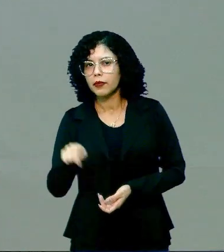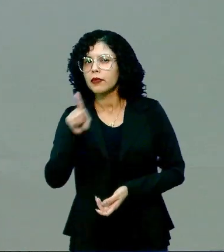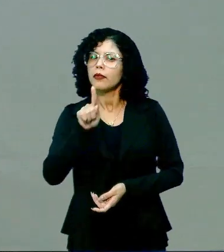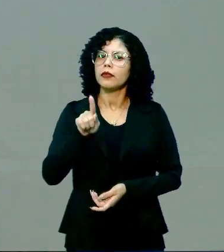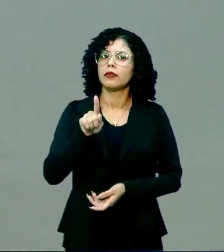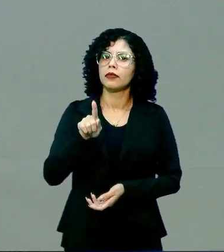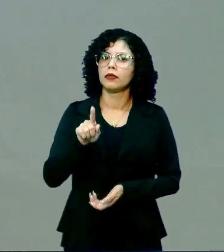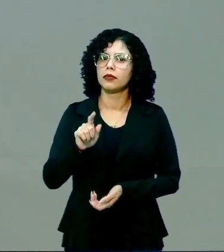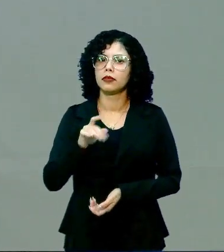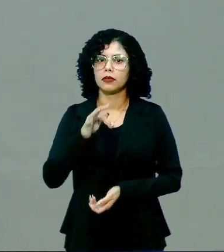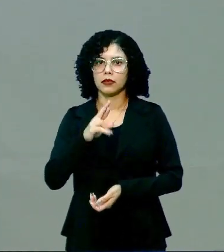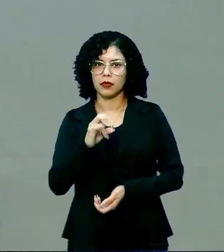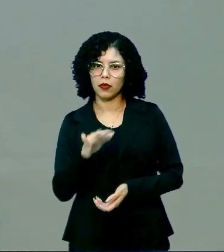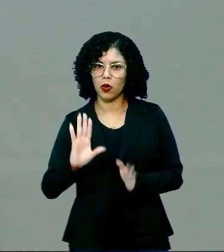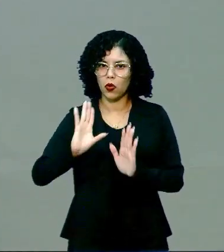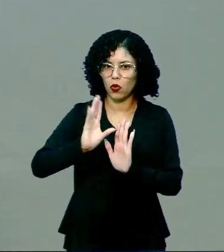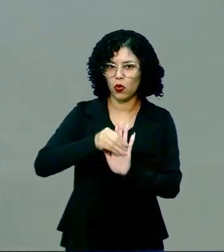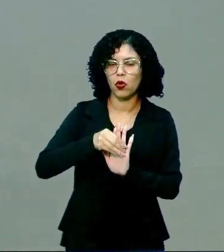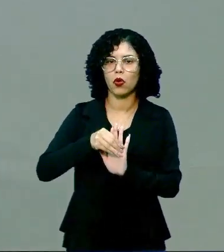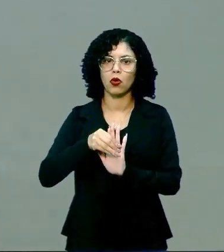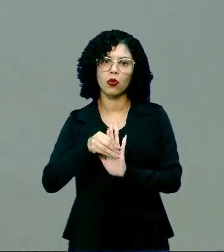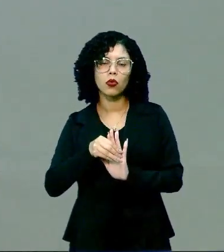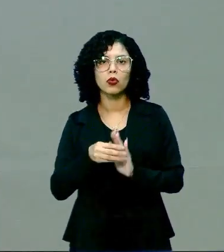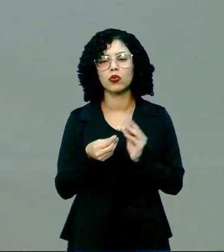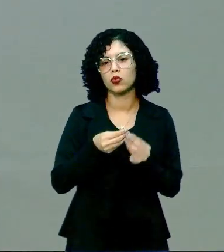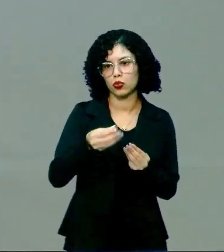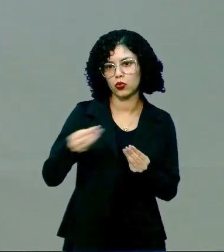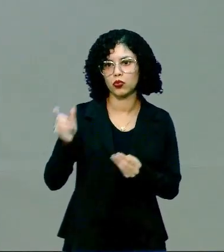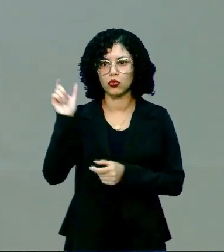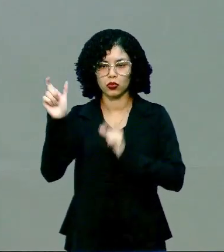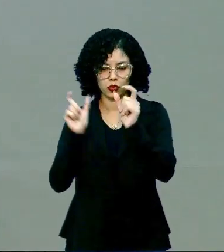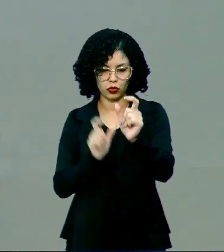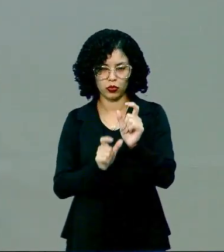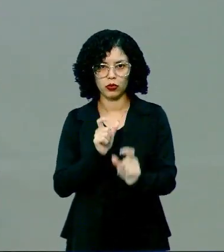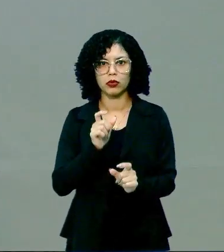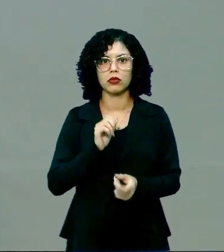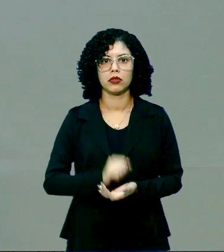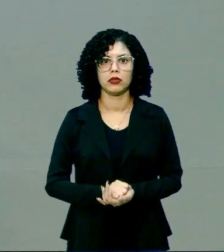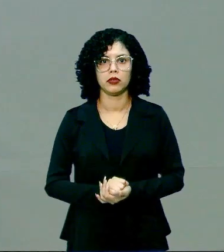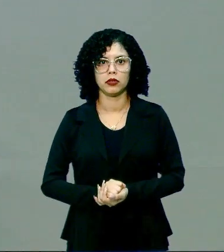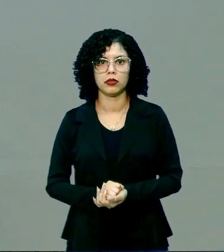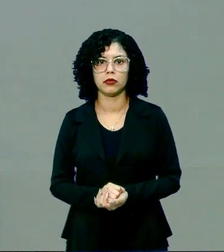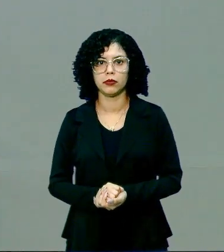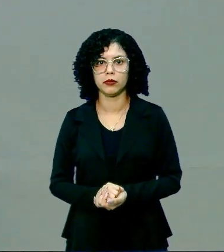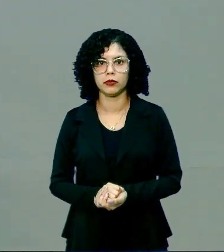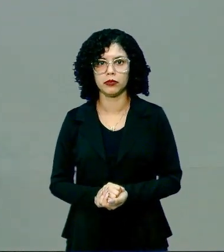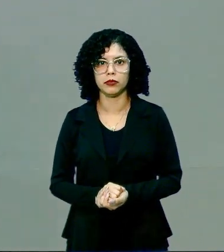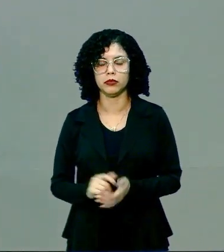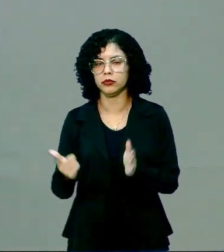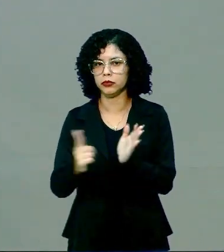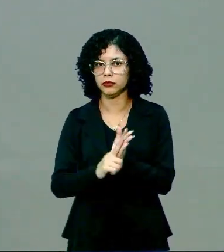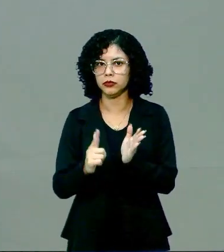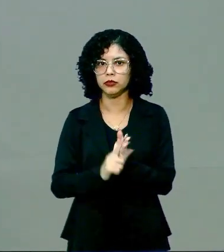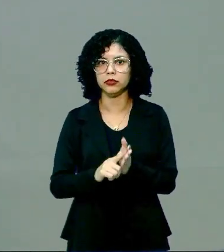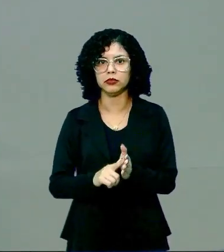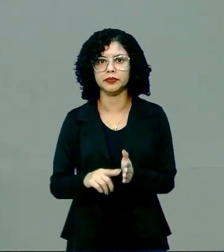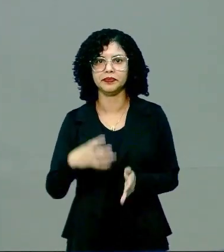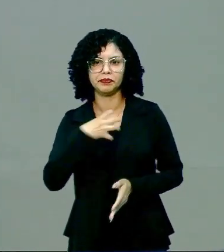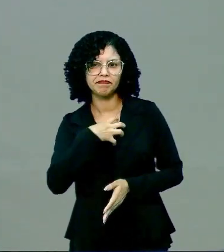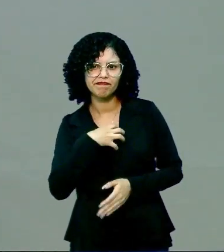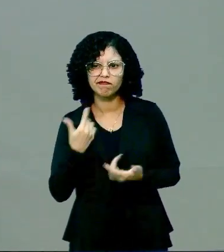precisa ser tão extremista, colocar ali a distribuição das palavras na folha de papel